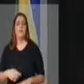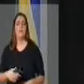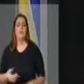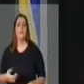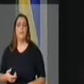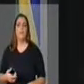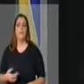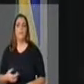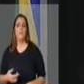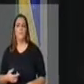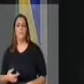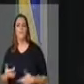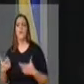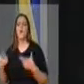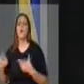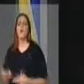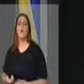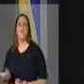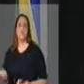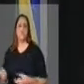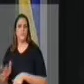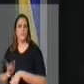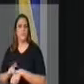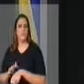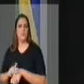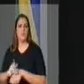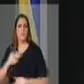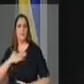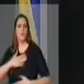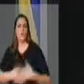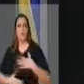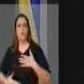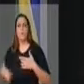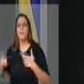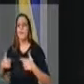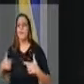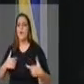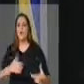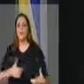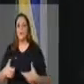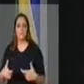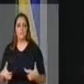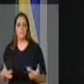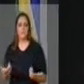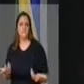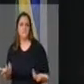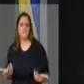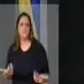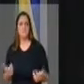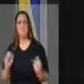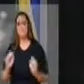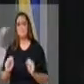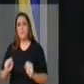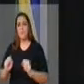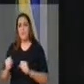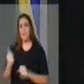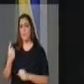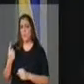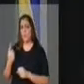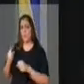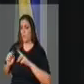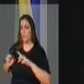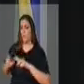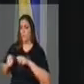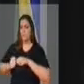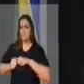apresentar o resultado do desequilíbrio, ele pode, por metástase, ser transferido